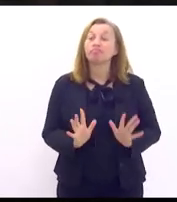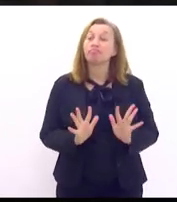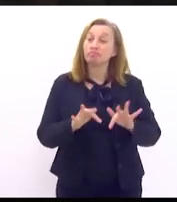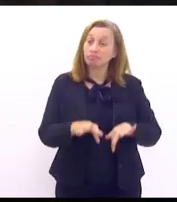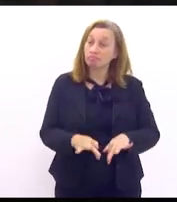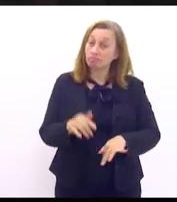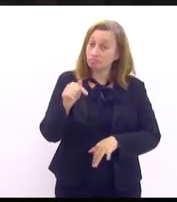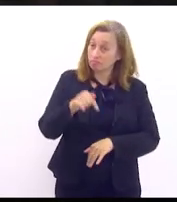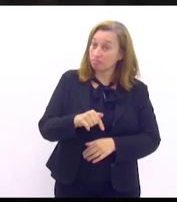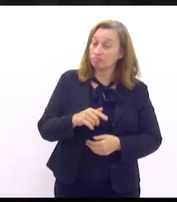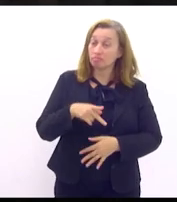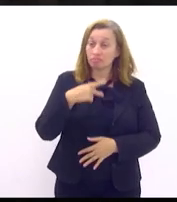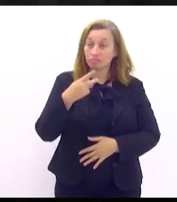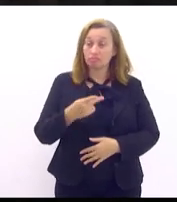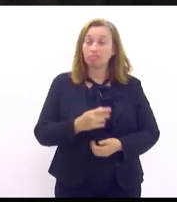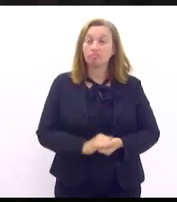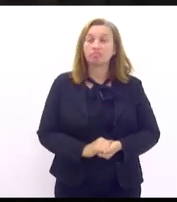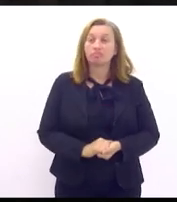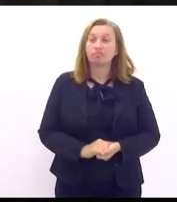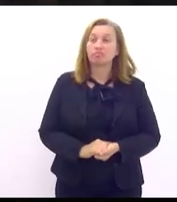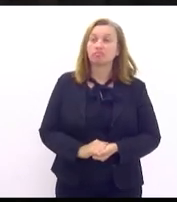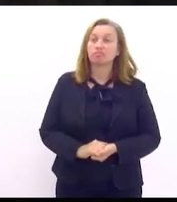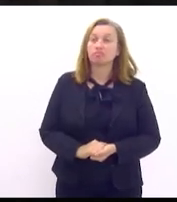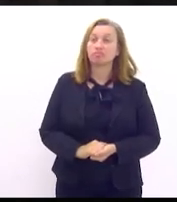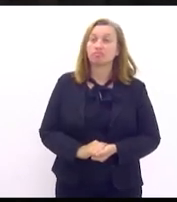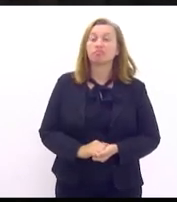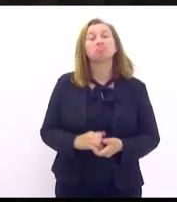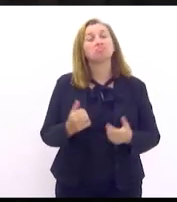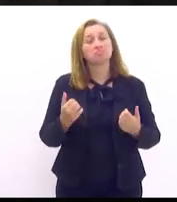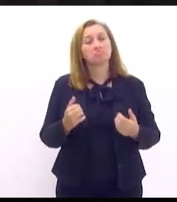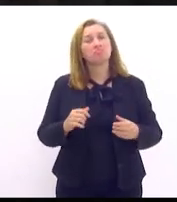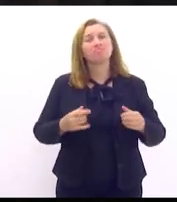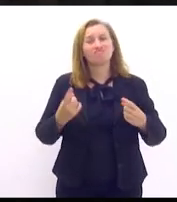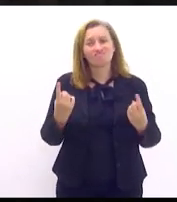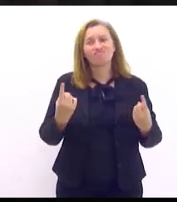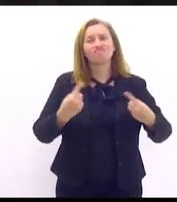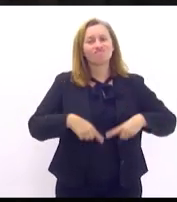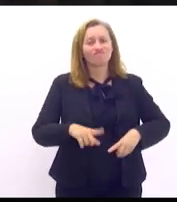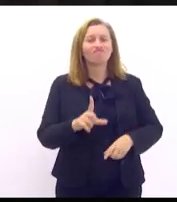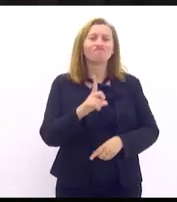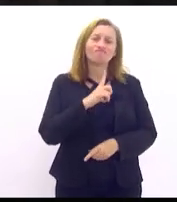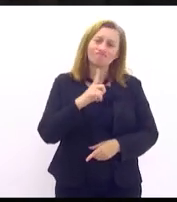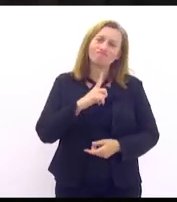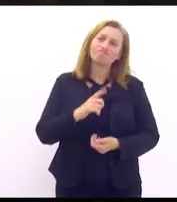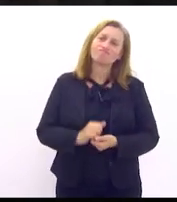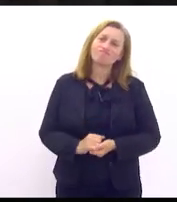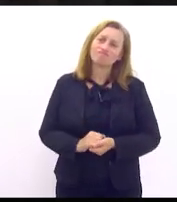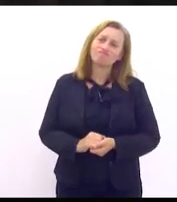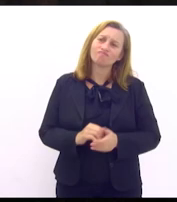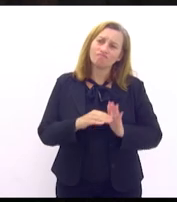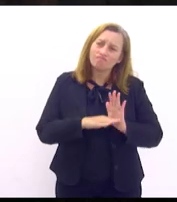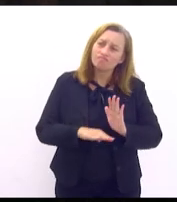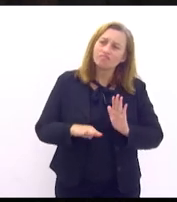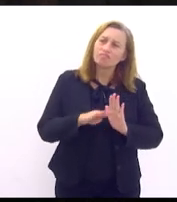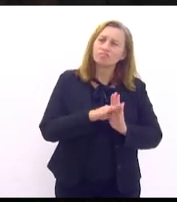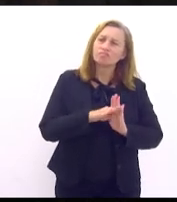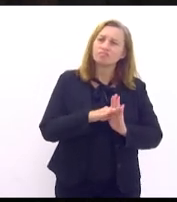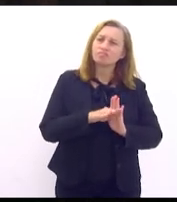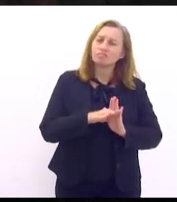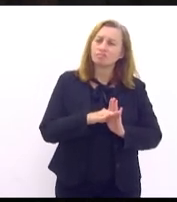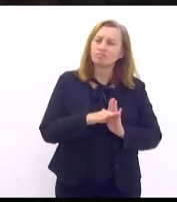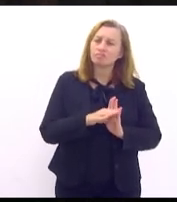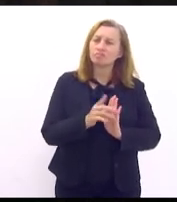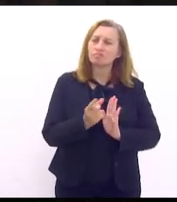minha exposição dizendo que nós temos alguns desafios centrais, que é o de aumentar a receita e de não